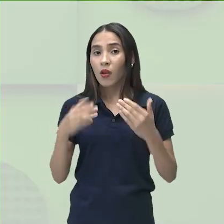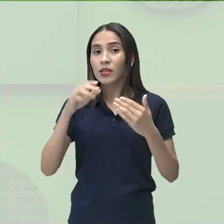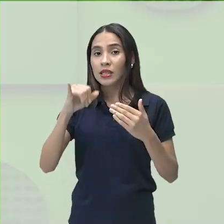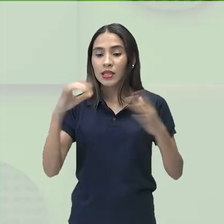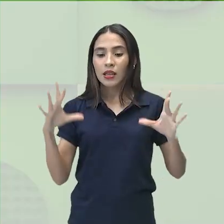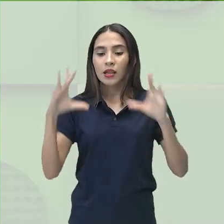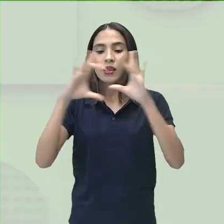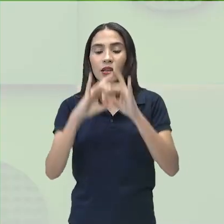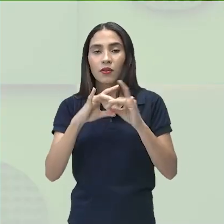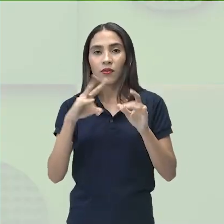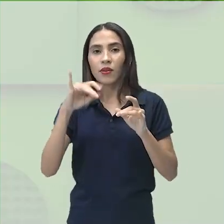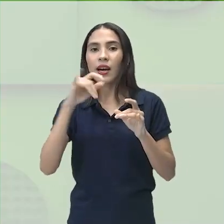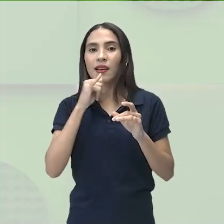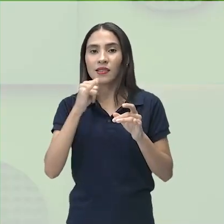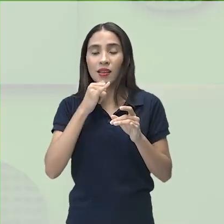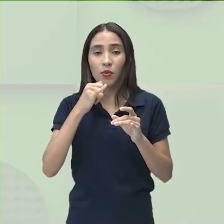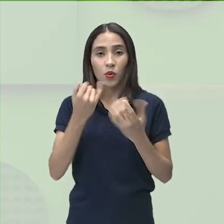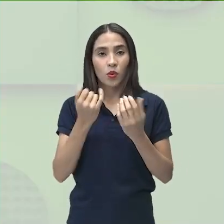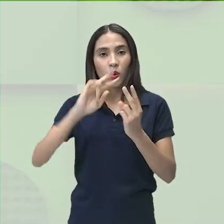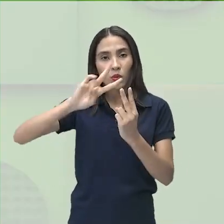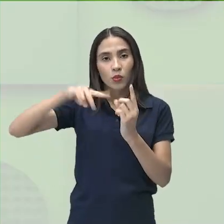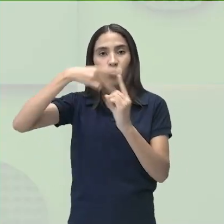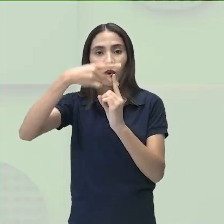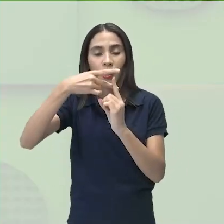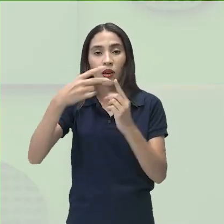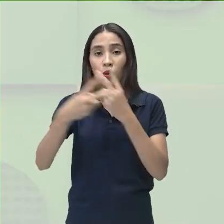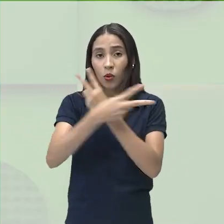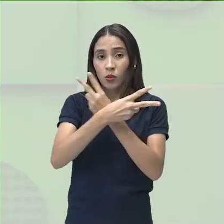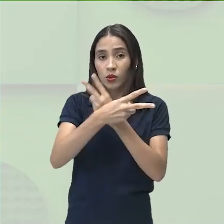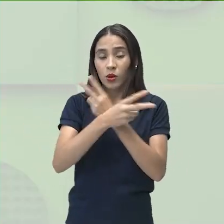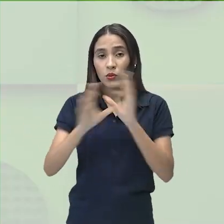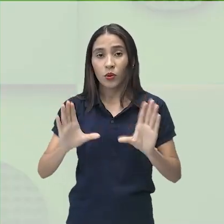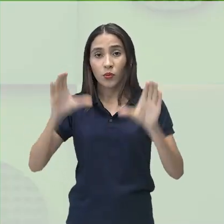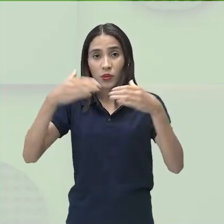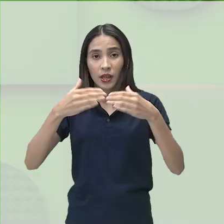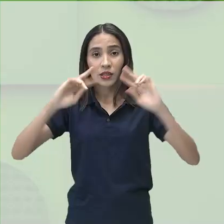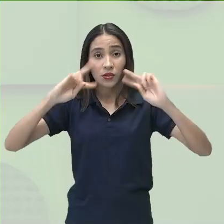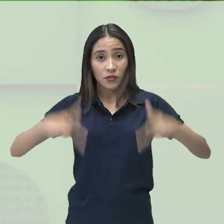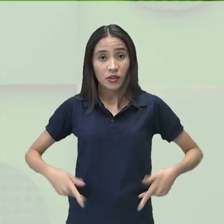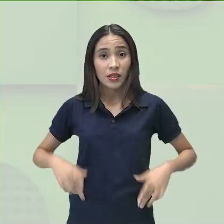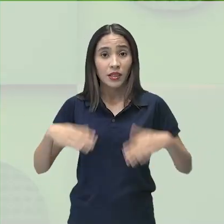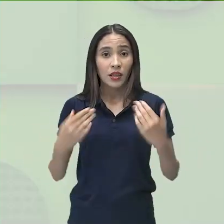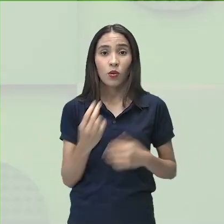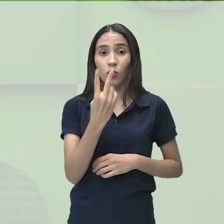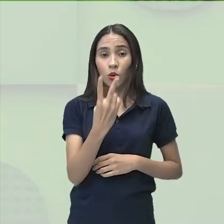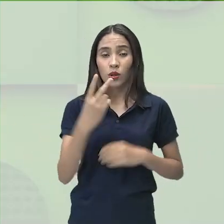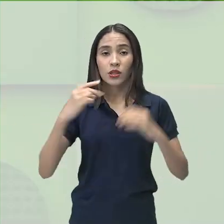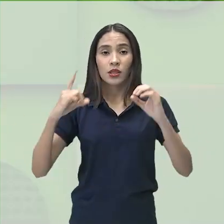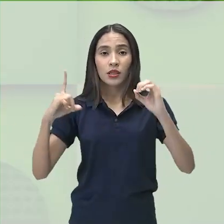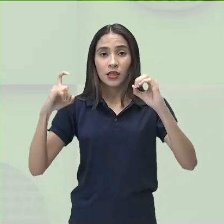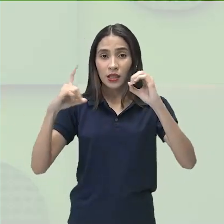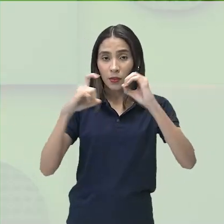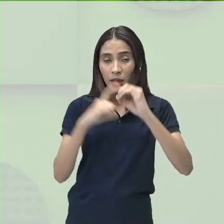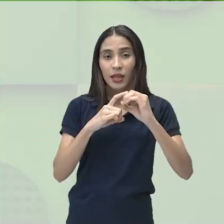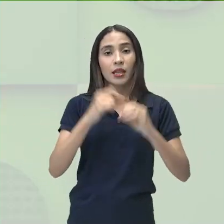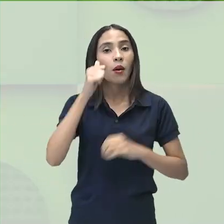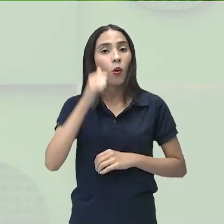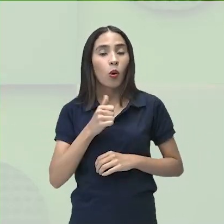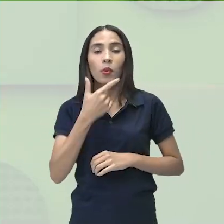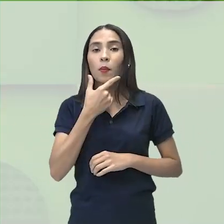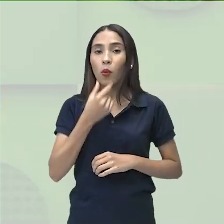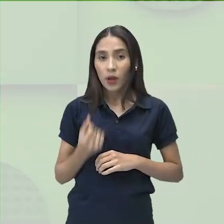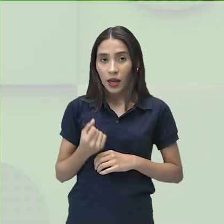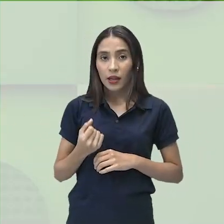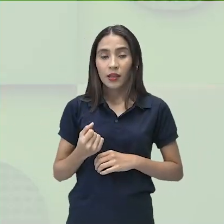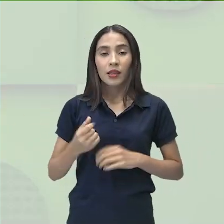se encontram, elas vão restituir o número cromossômico da espécie, ou seja, 2 gametas, o gameta masculino e